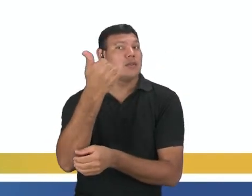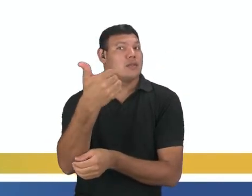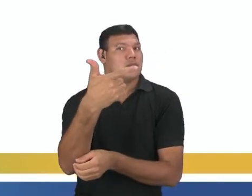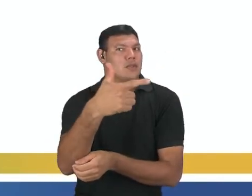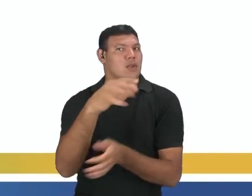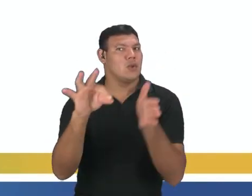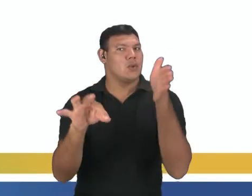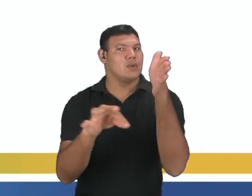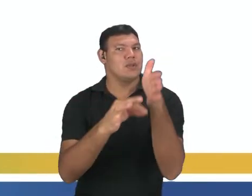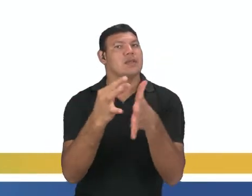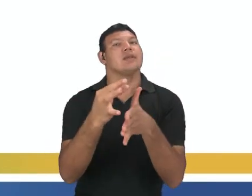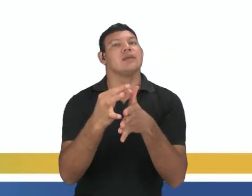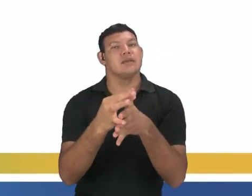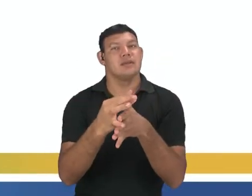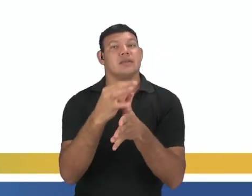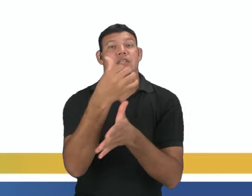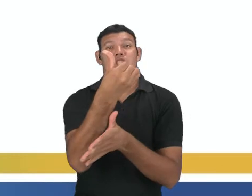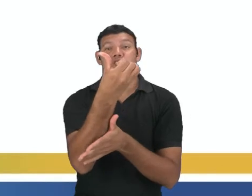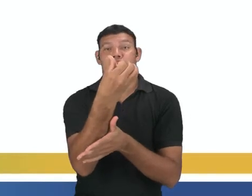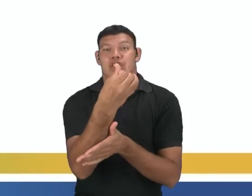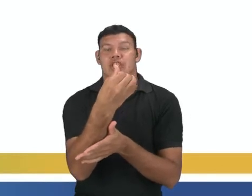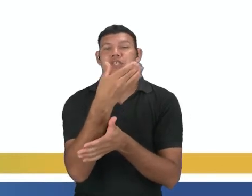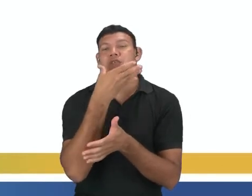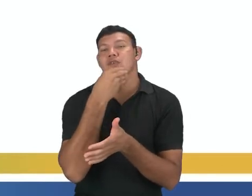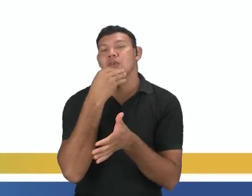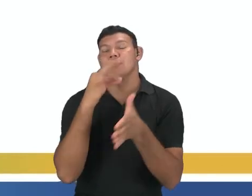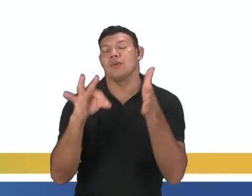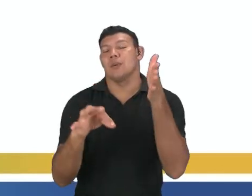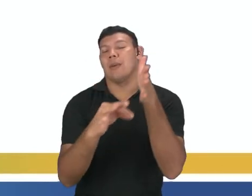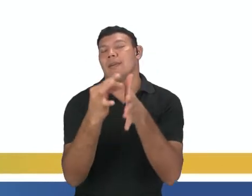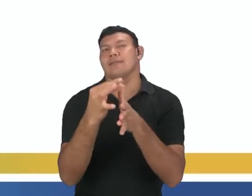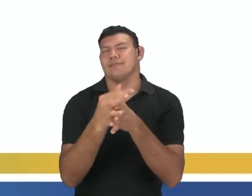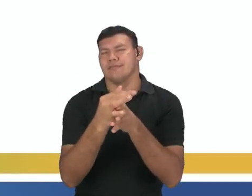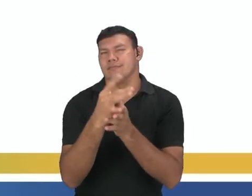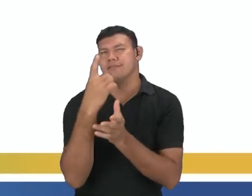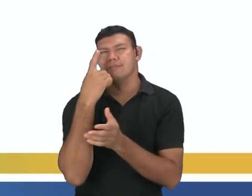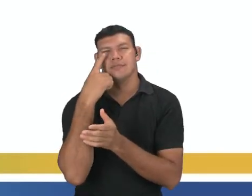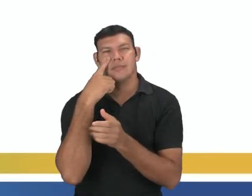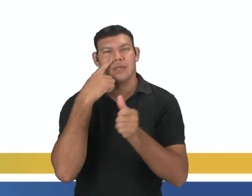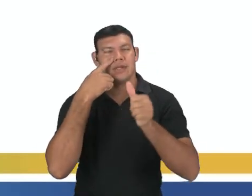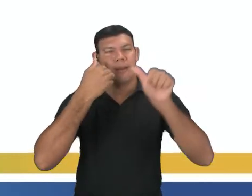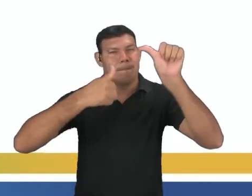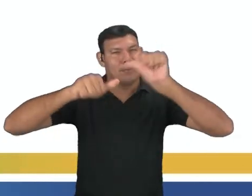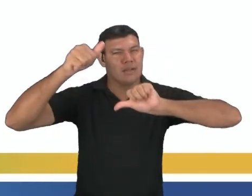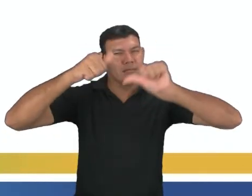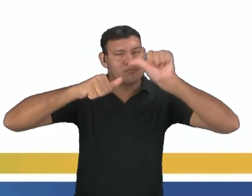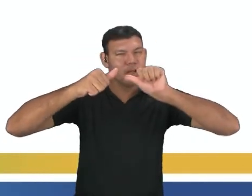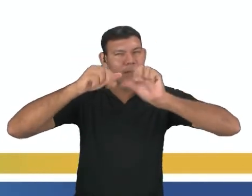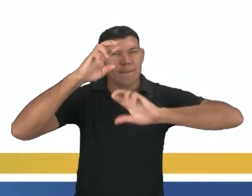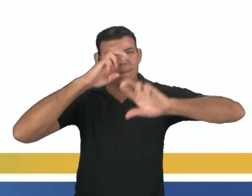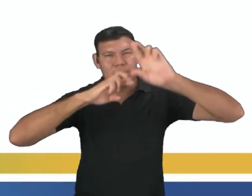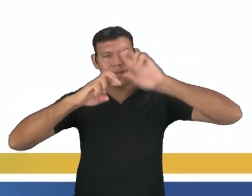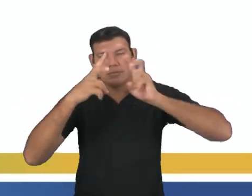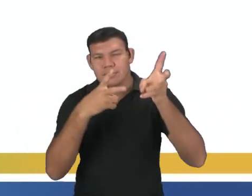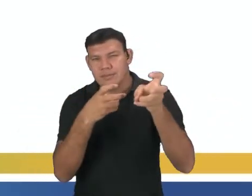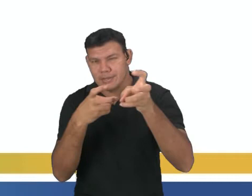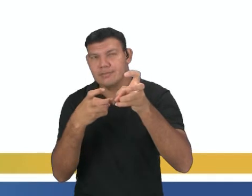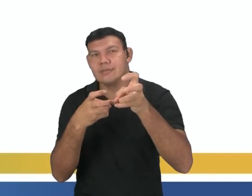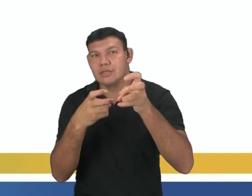12 meninas e 16 meninos. Tá vendo que a gente tem sempre que cruzar as informações,